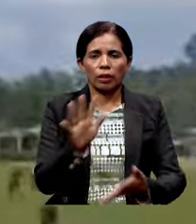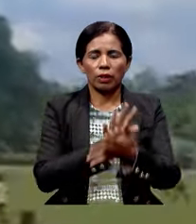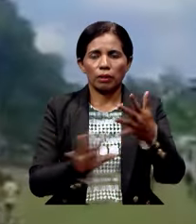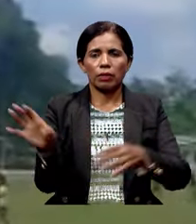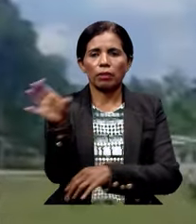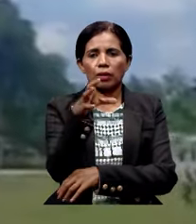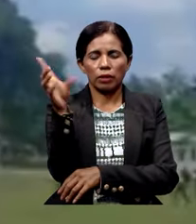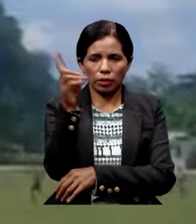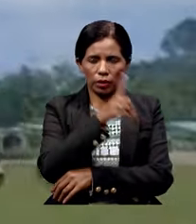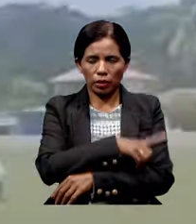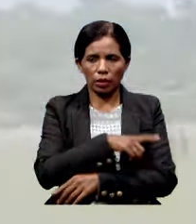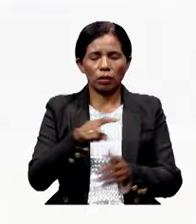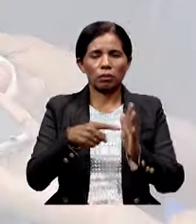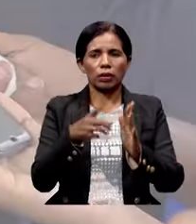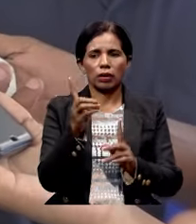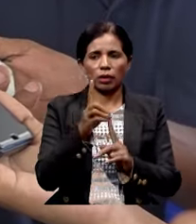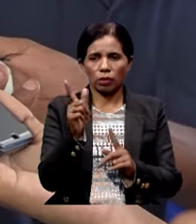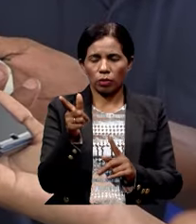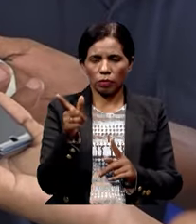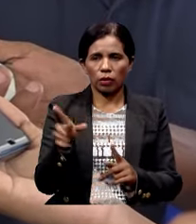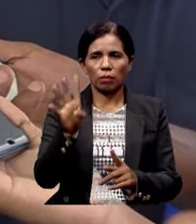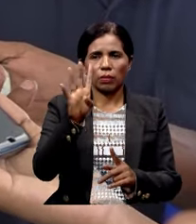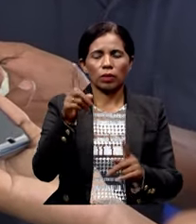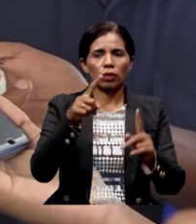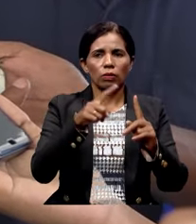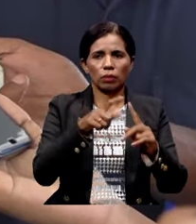Natal, a rua dia 24, maio dia 25,